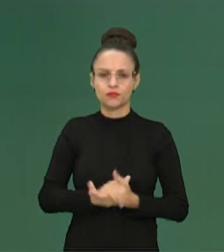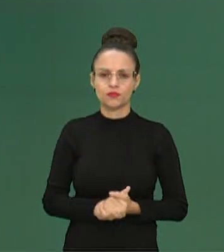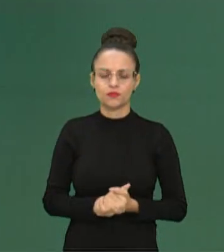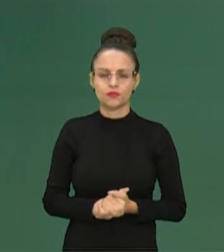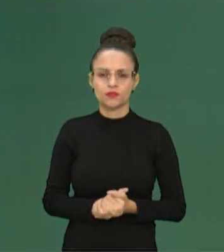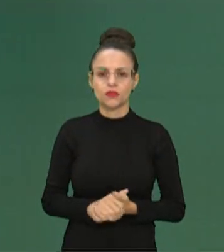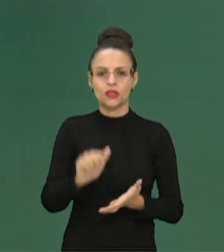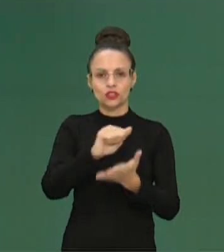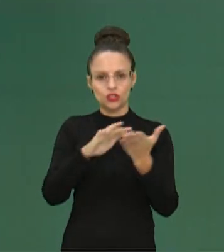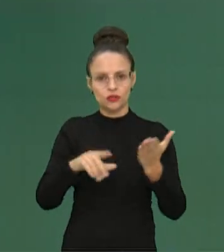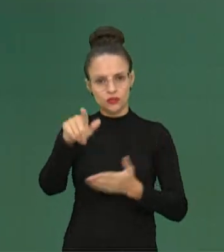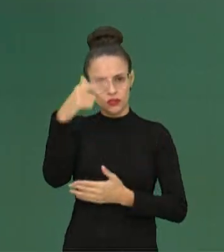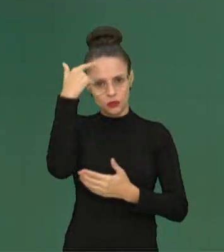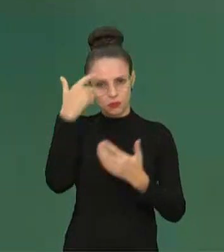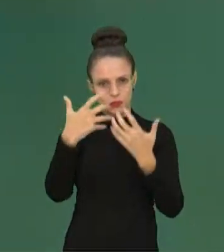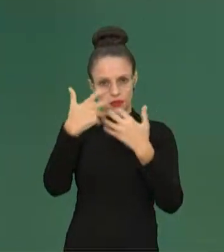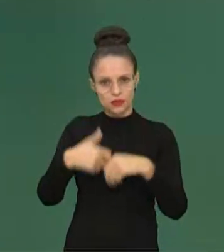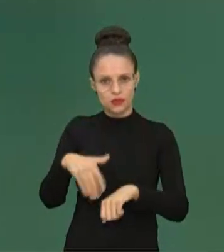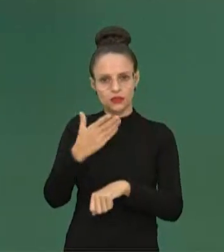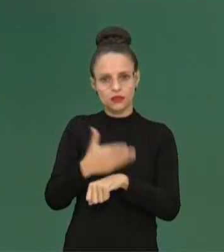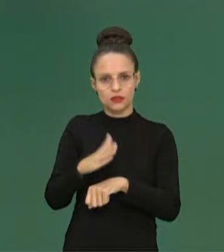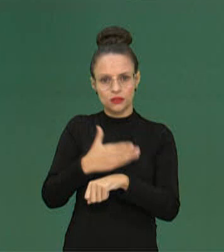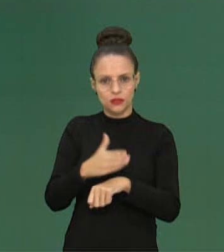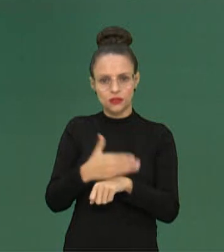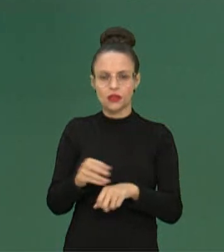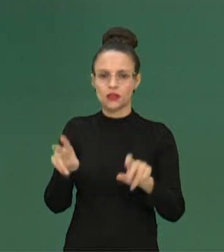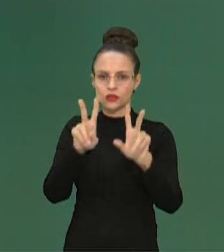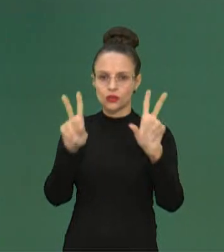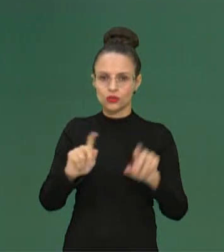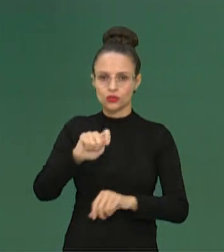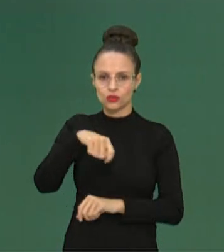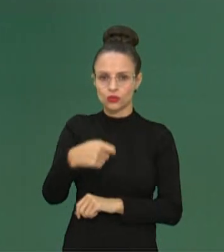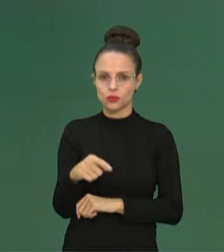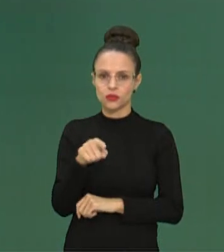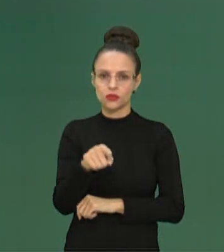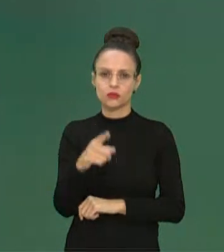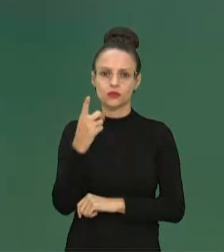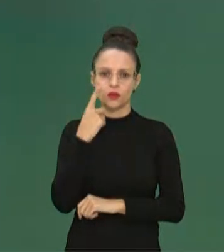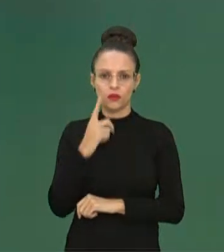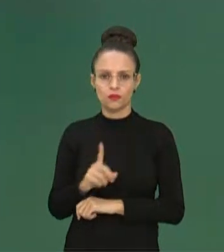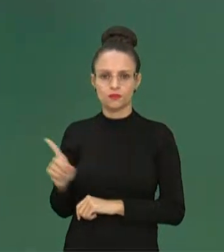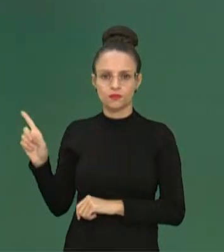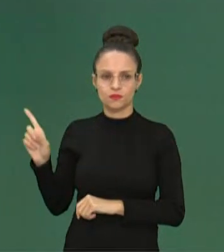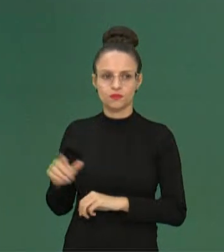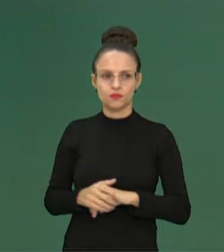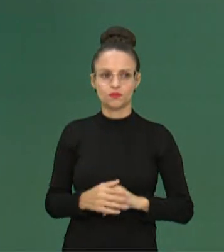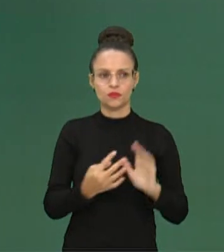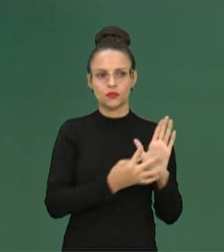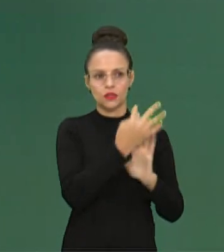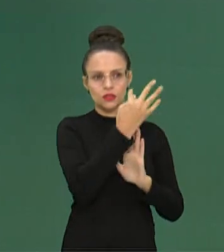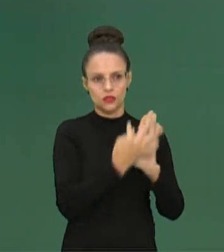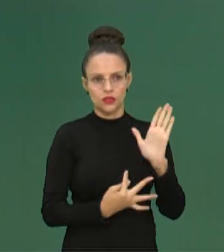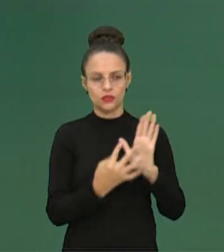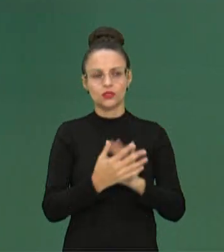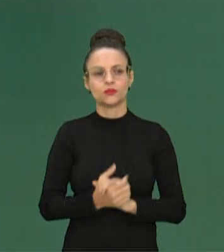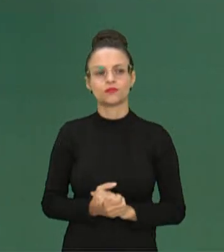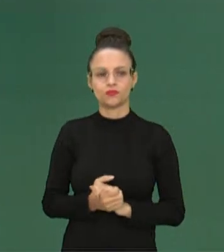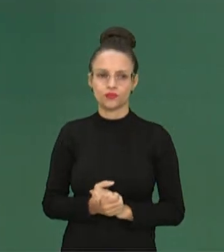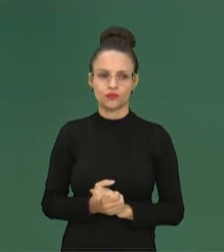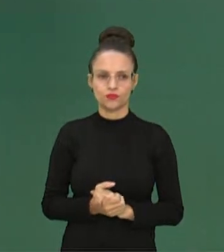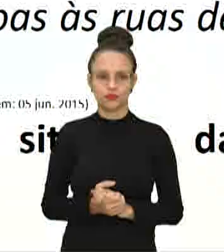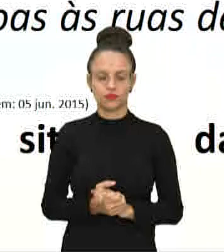atividade para pensarmos e treinarmos sobre isso. Por favor, olha lá. Um texto para analisarmos, abre